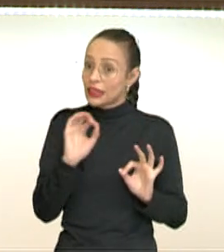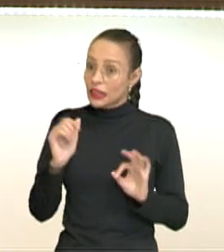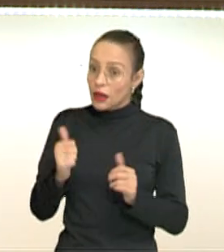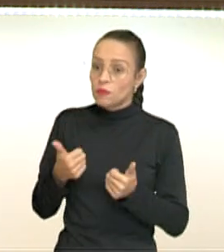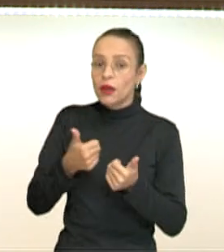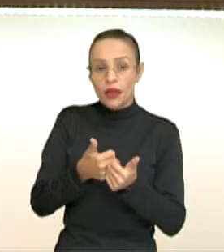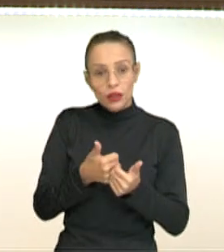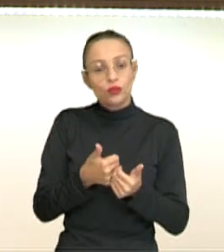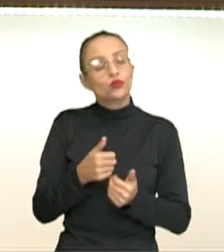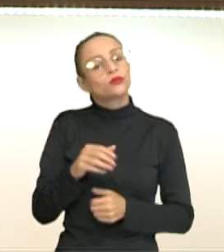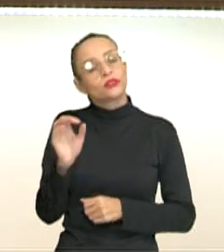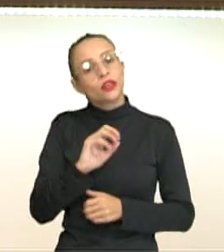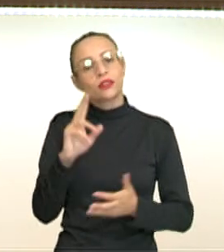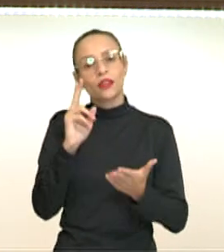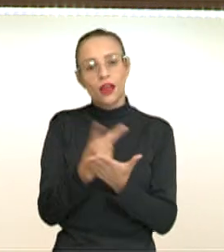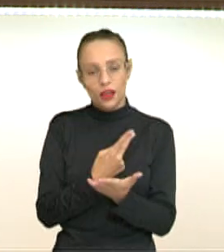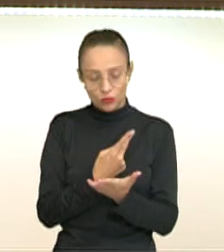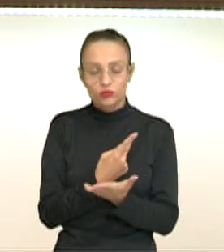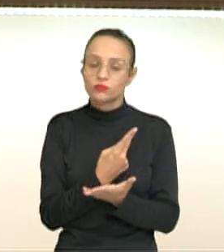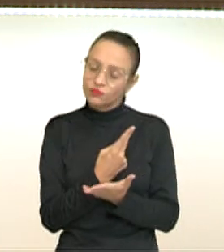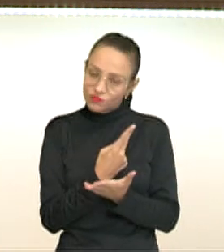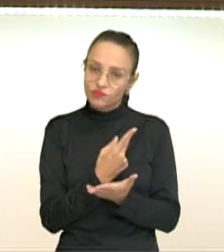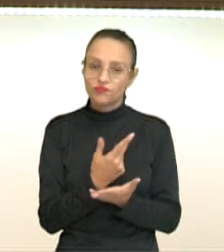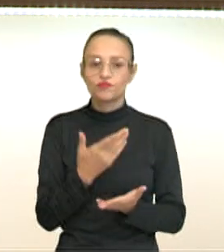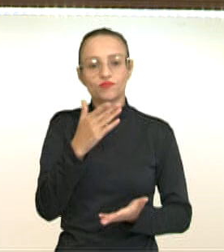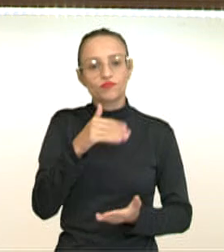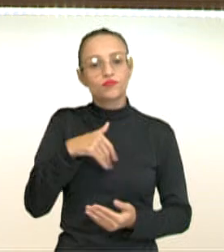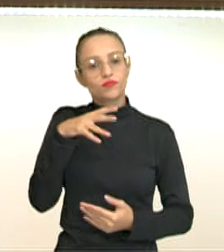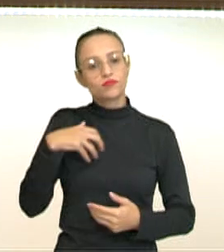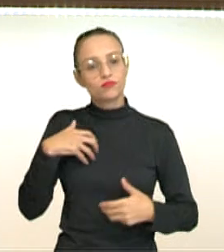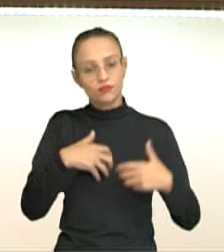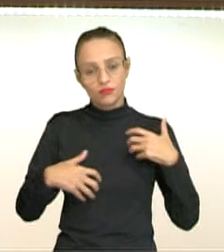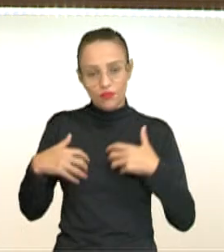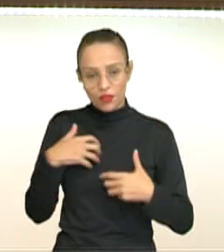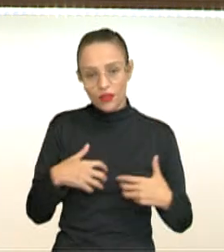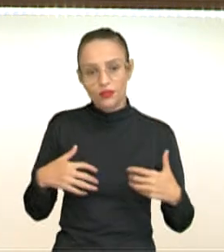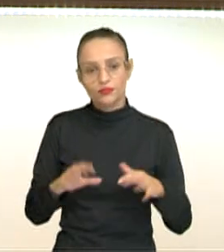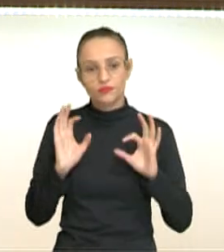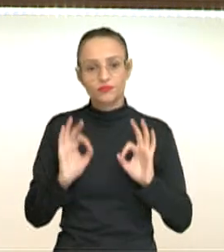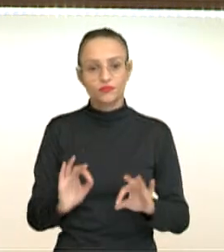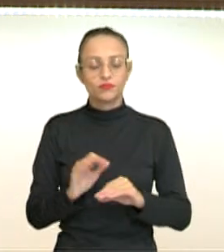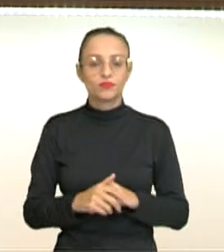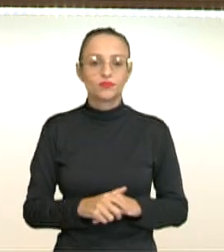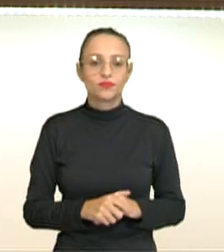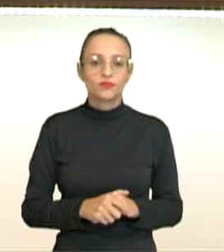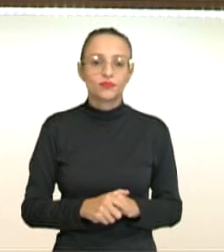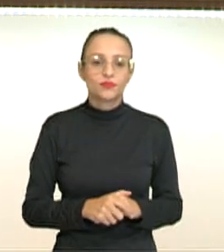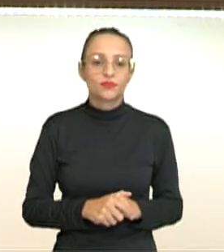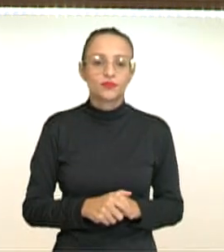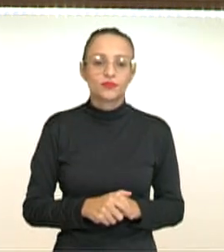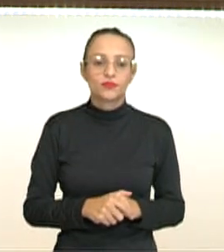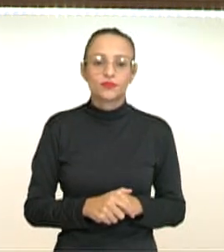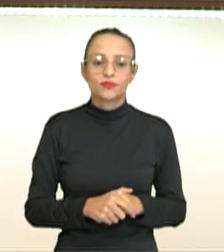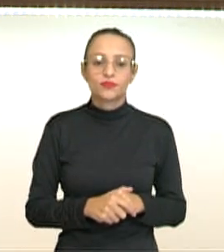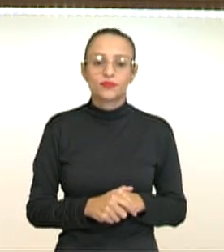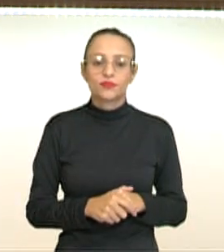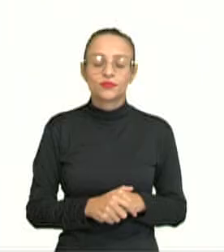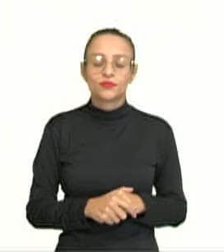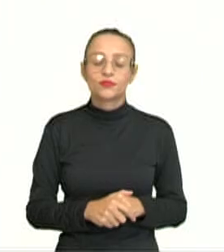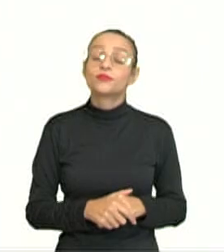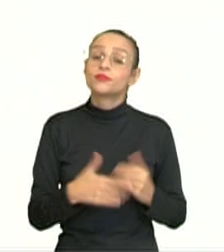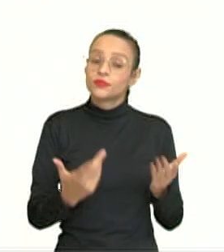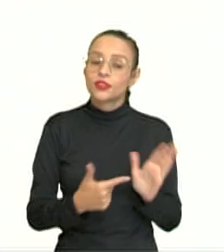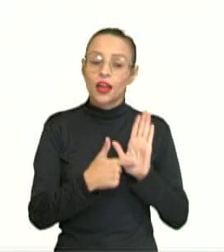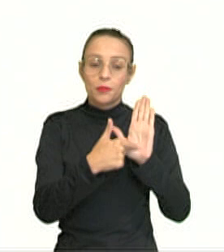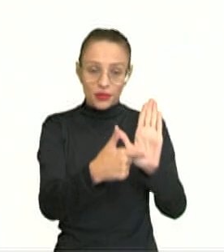para que nada de errado aconteça e te deixe mais ansioso do que você realmente deveria ficar. Quando vamos fazer uma